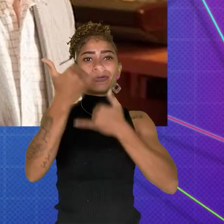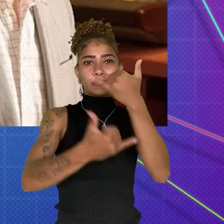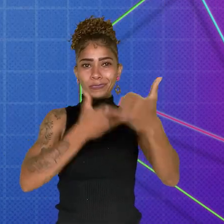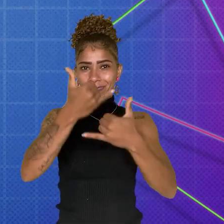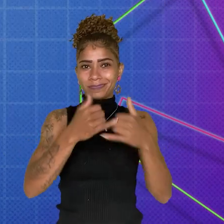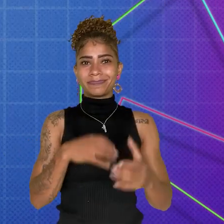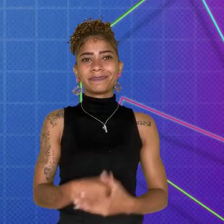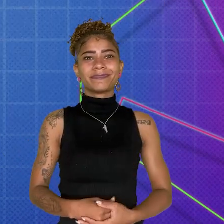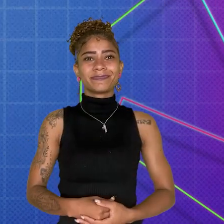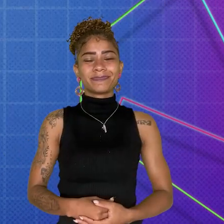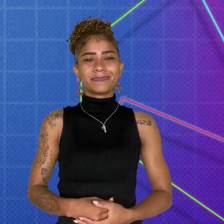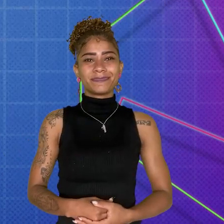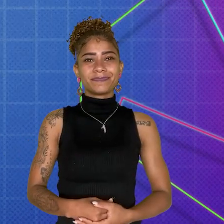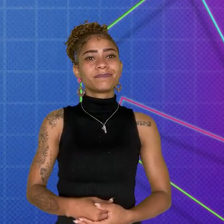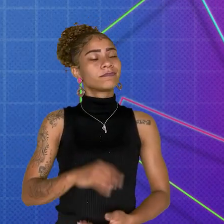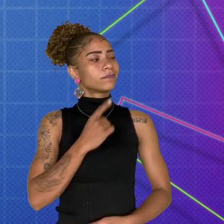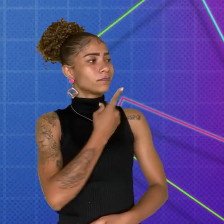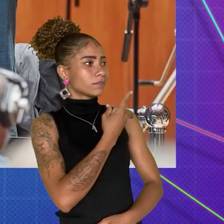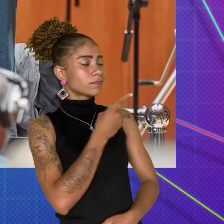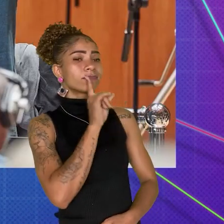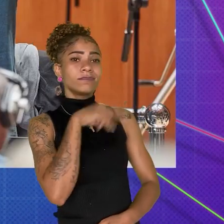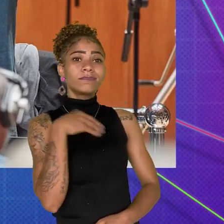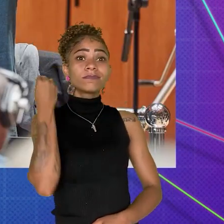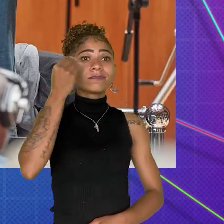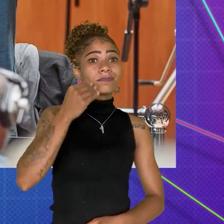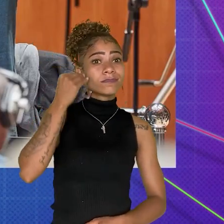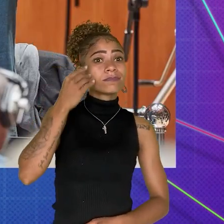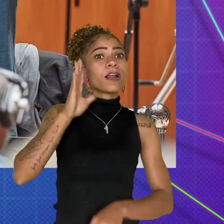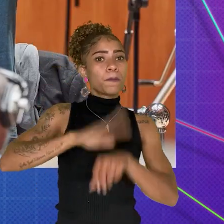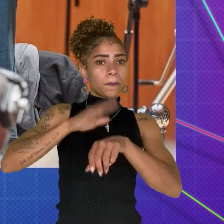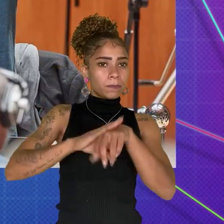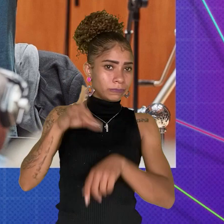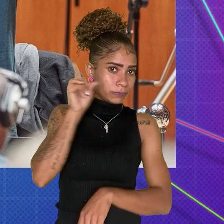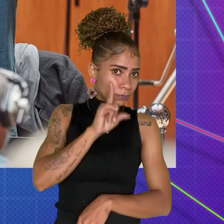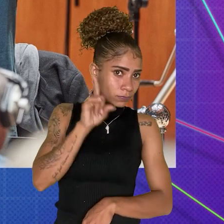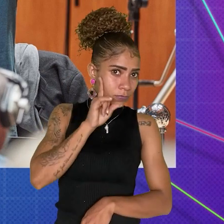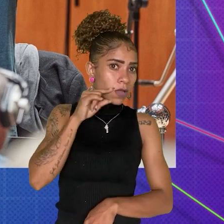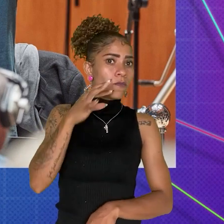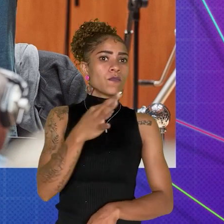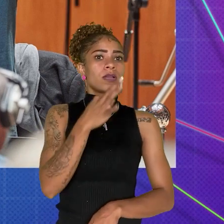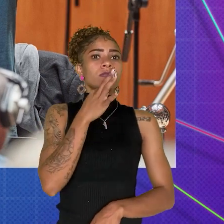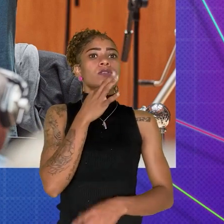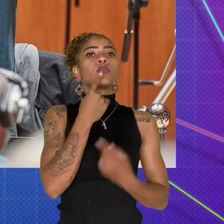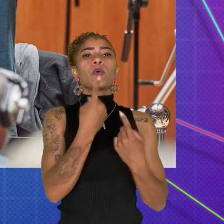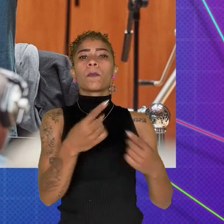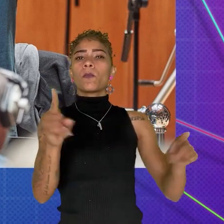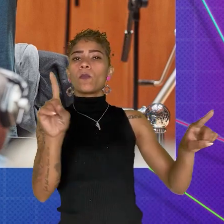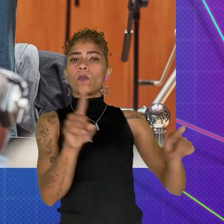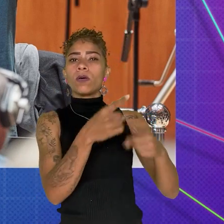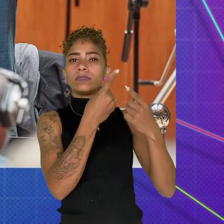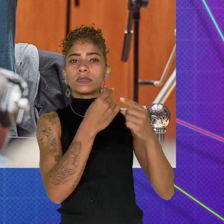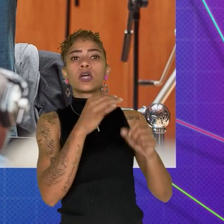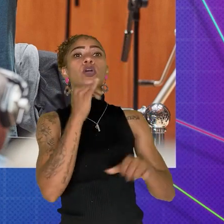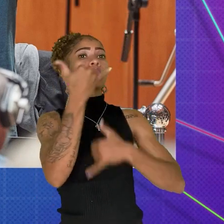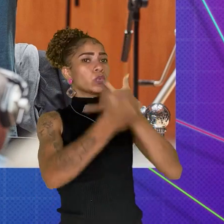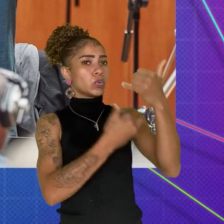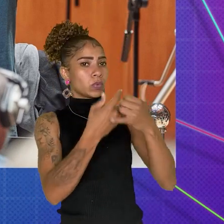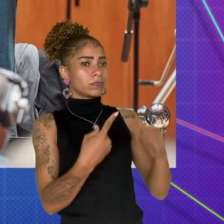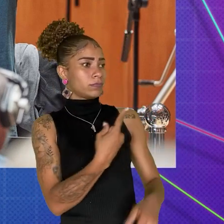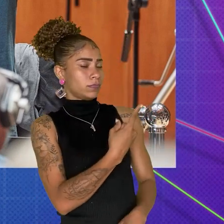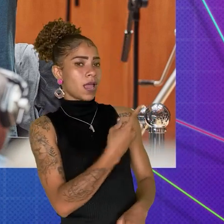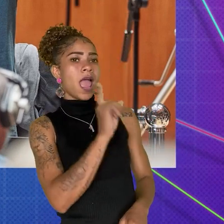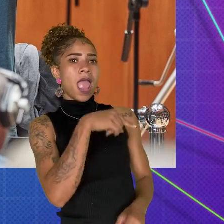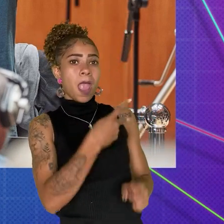Nintendo. Austin Wintory é um compositor americano conhecido por sua trilha sonora do jogo Journey, que